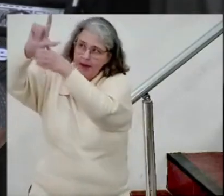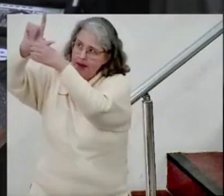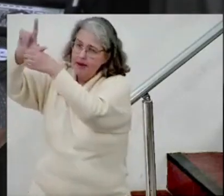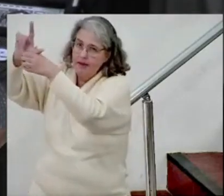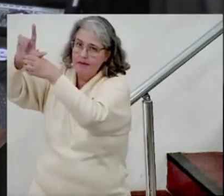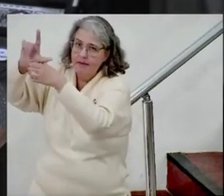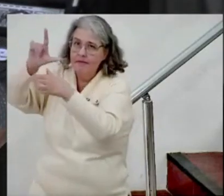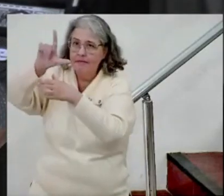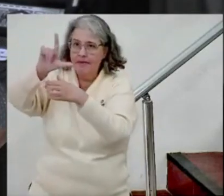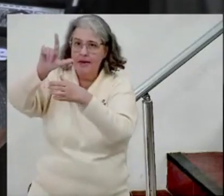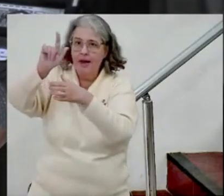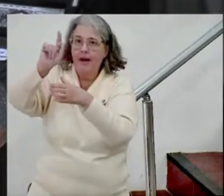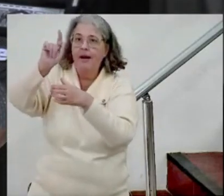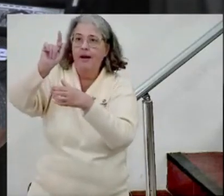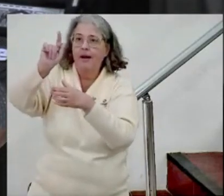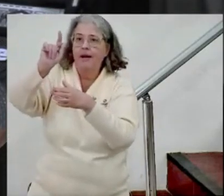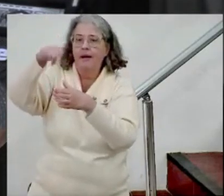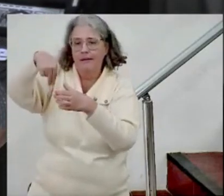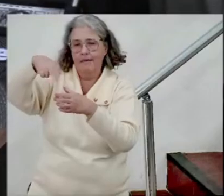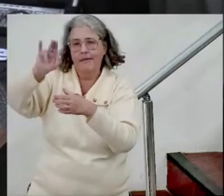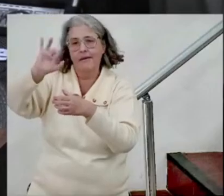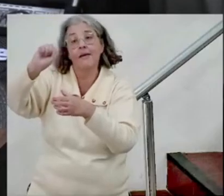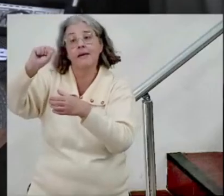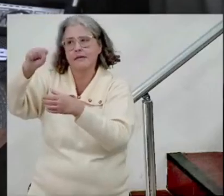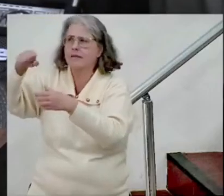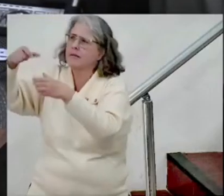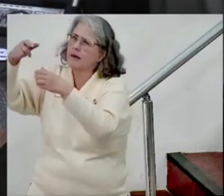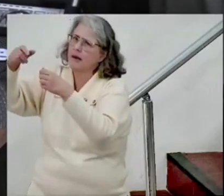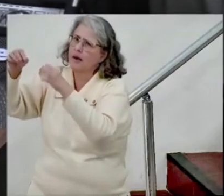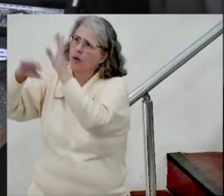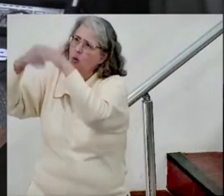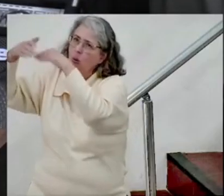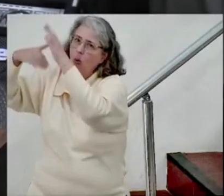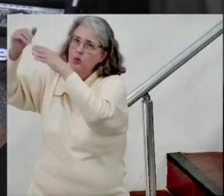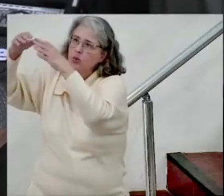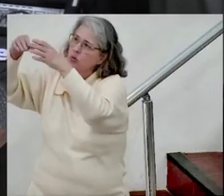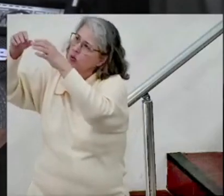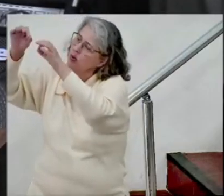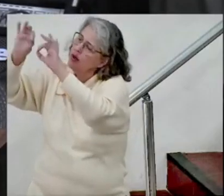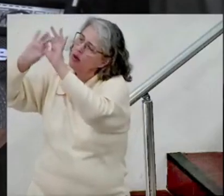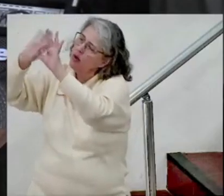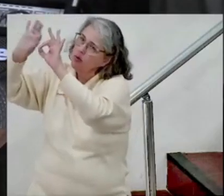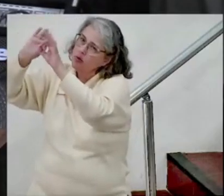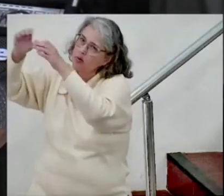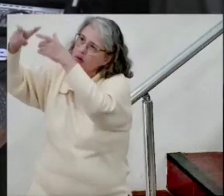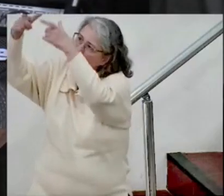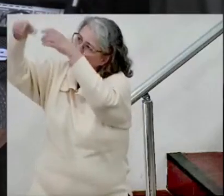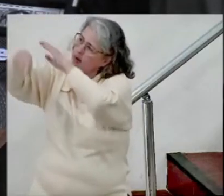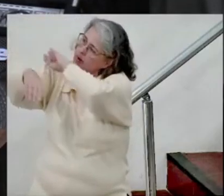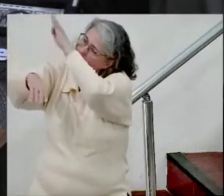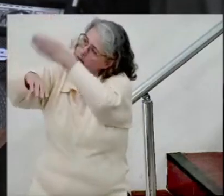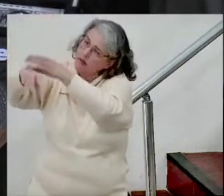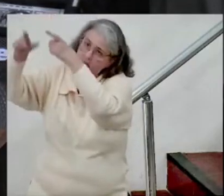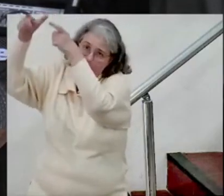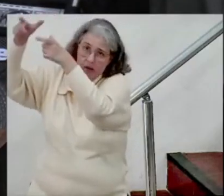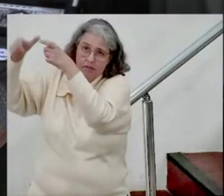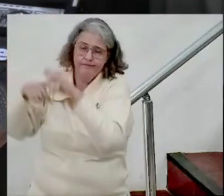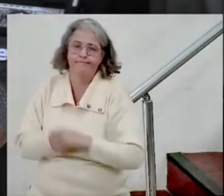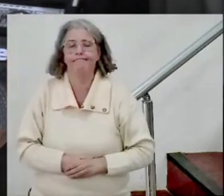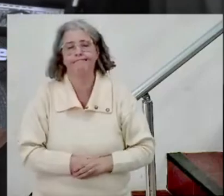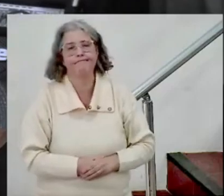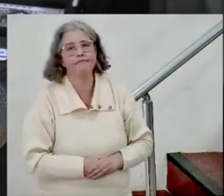retrato aproximado, né? São vários aqui que eu posso te oferecer de como deve ter sido a cidade de Laquis. O que nós sabemos com